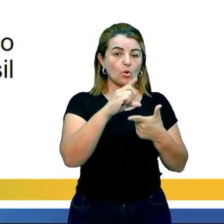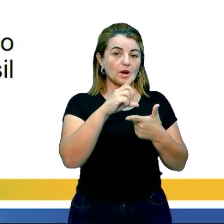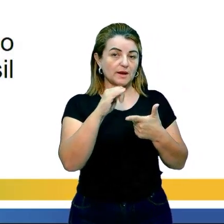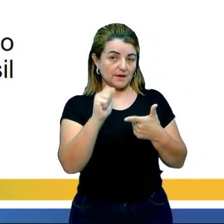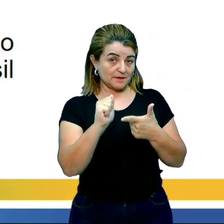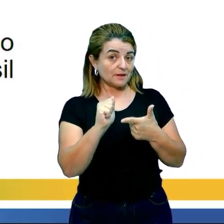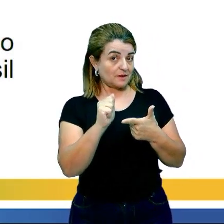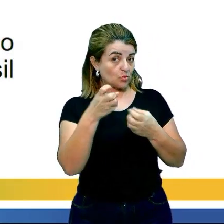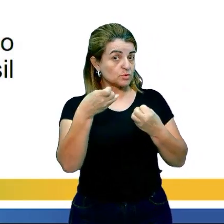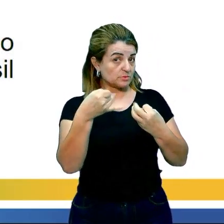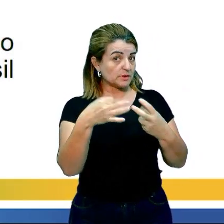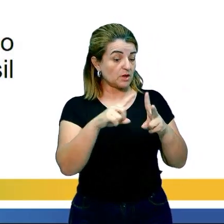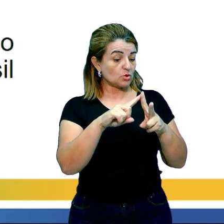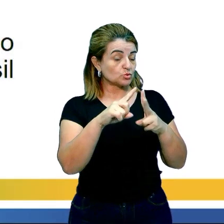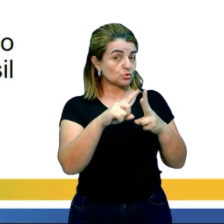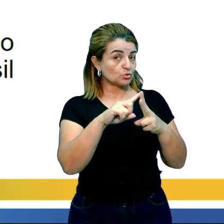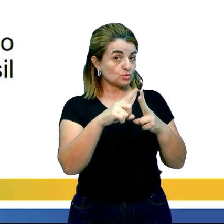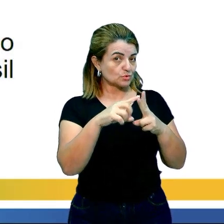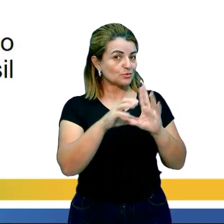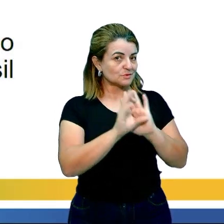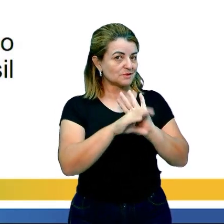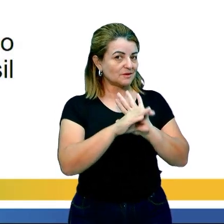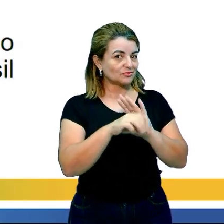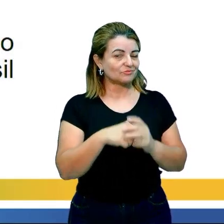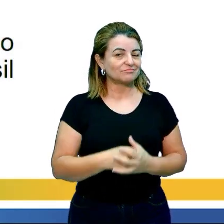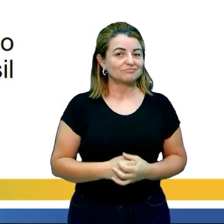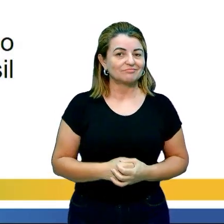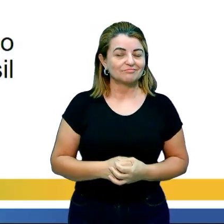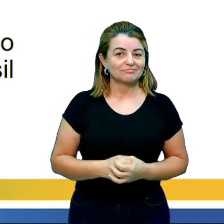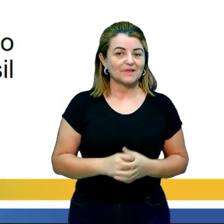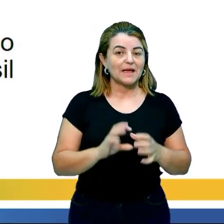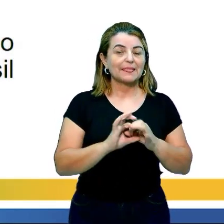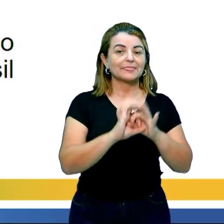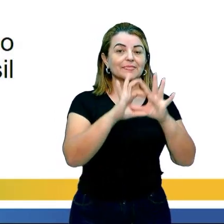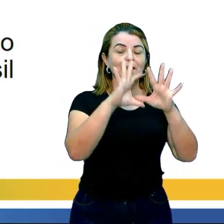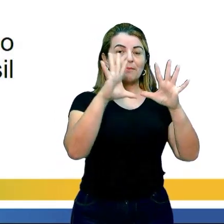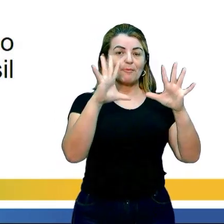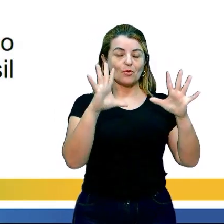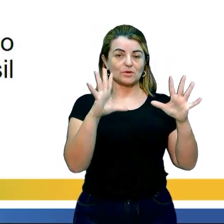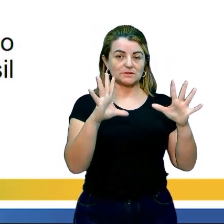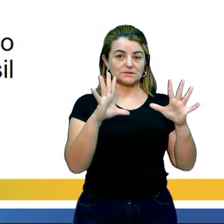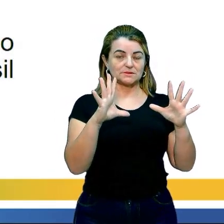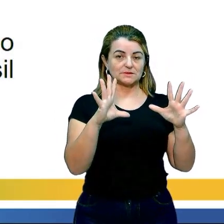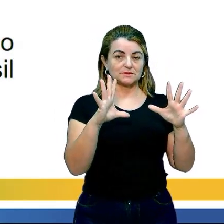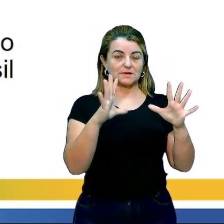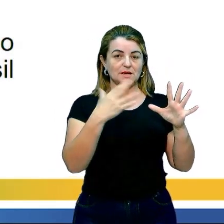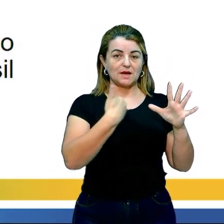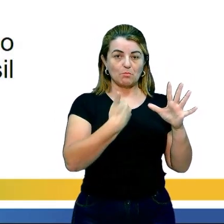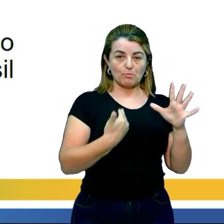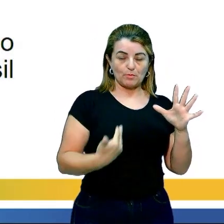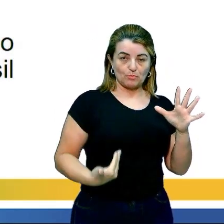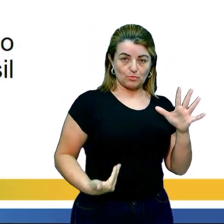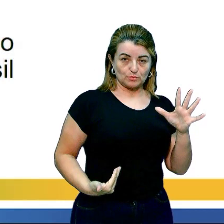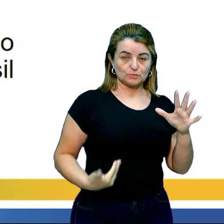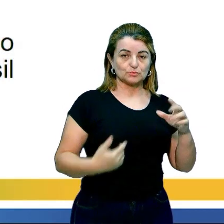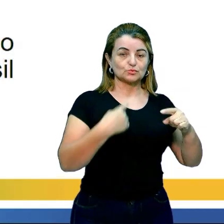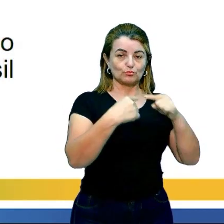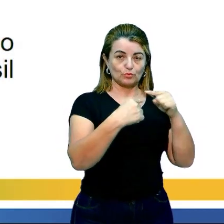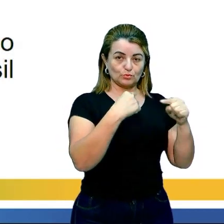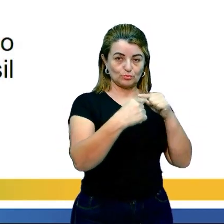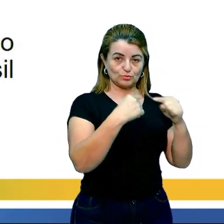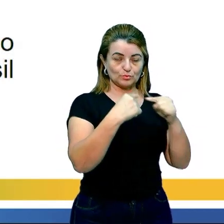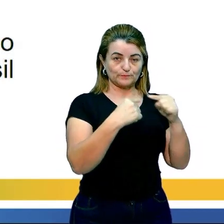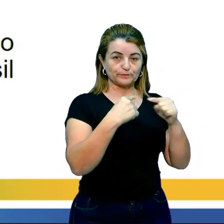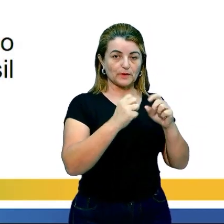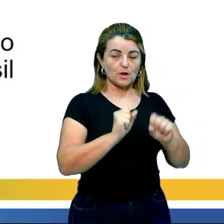expliquei esses dois conceitos para vocês nessa aula Democracia é um regime político em que por